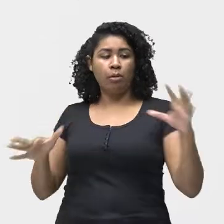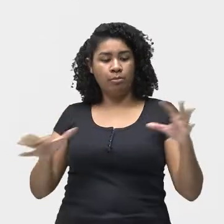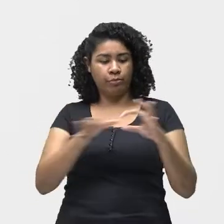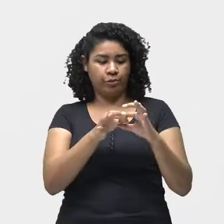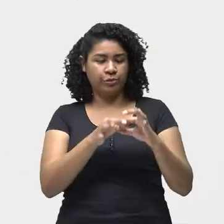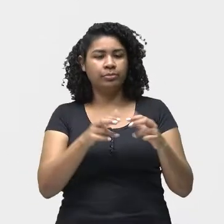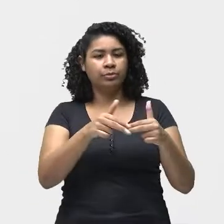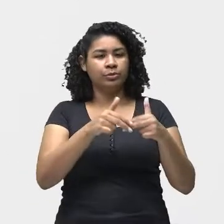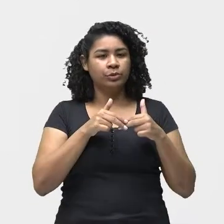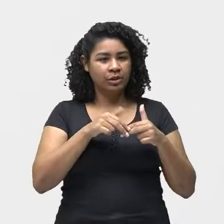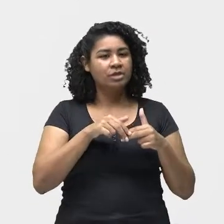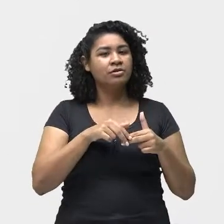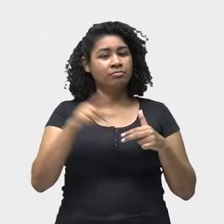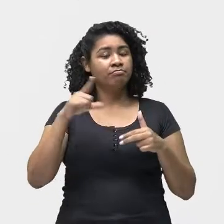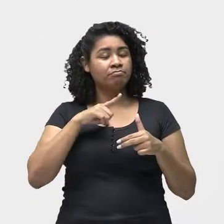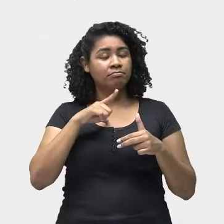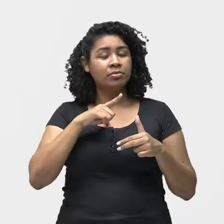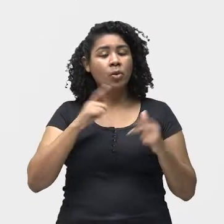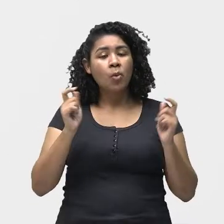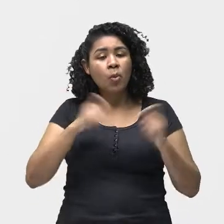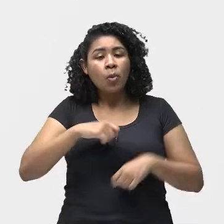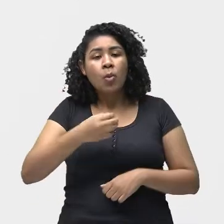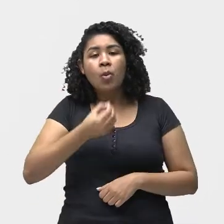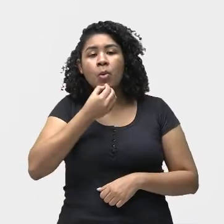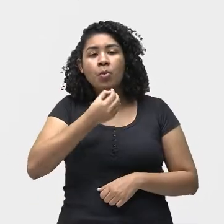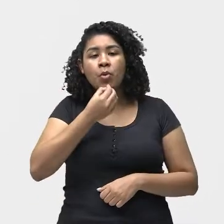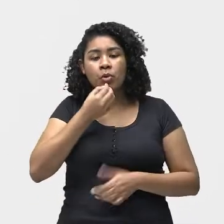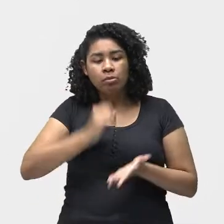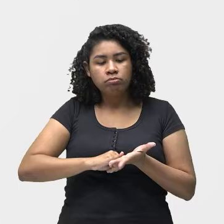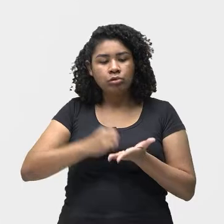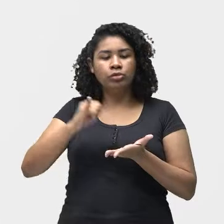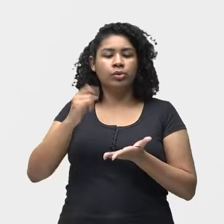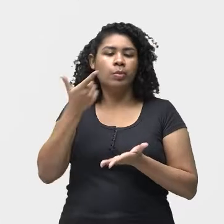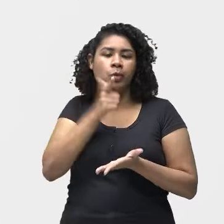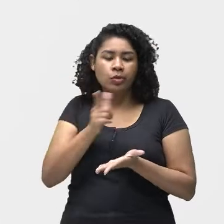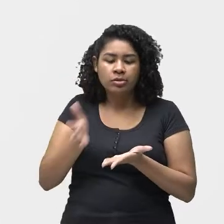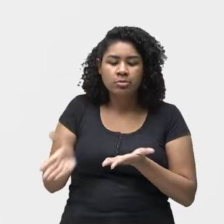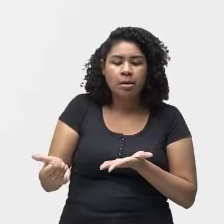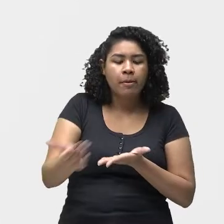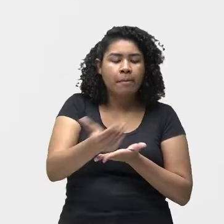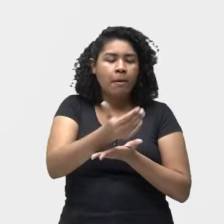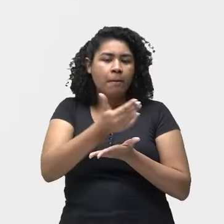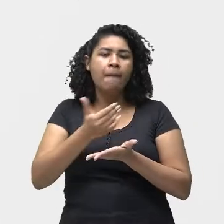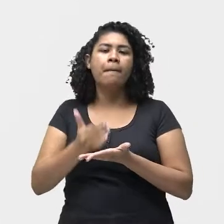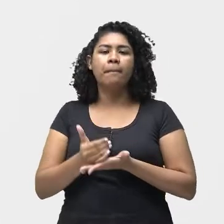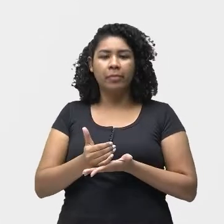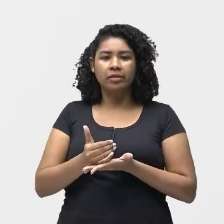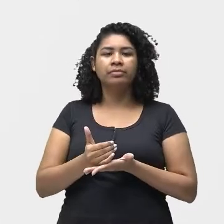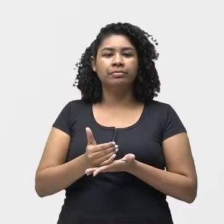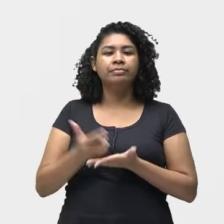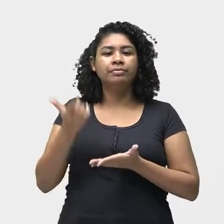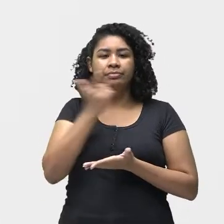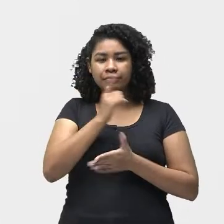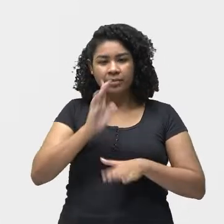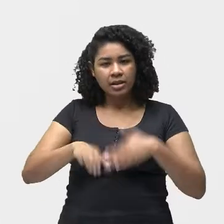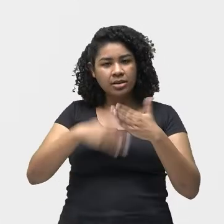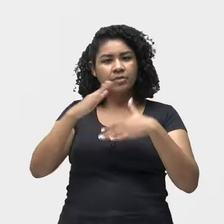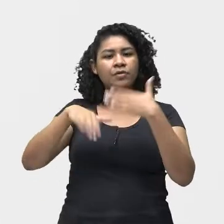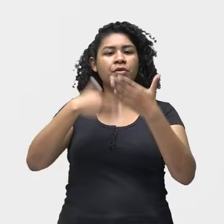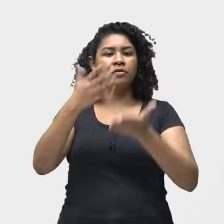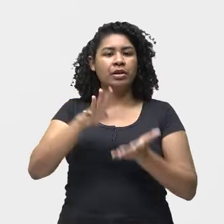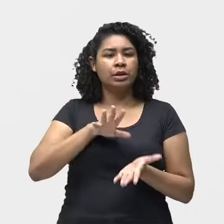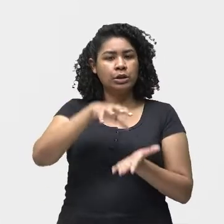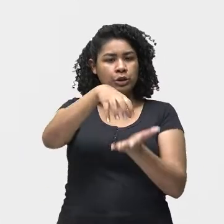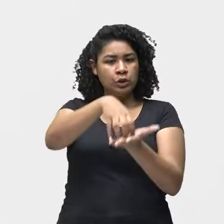monarcas tiveram maior possibilidade de arrecadar os impostos necessários para desenvolver e manter as